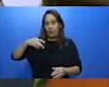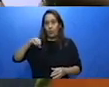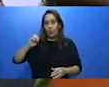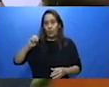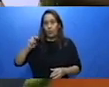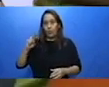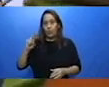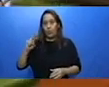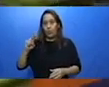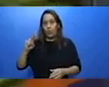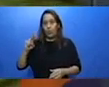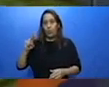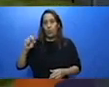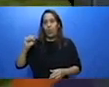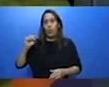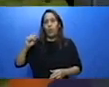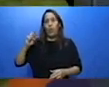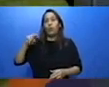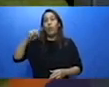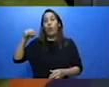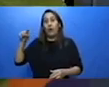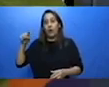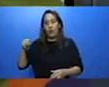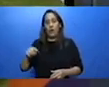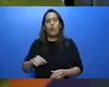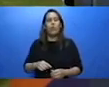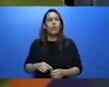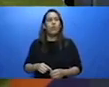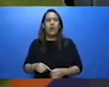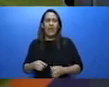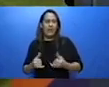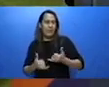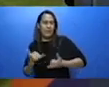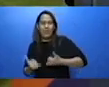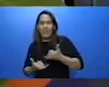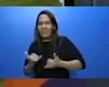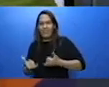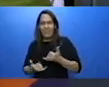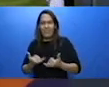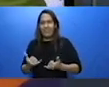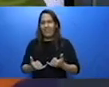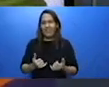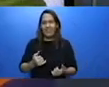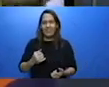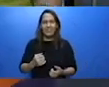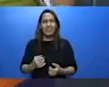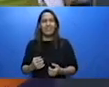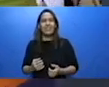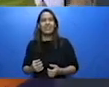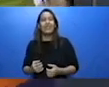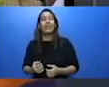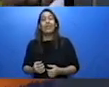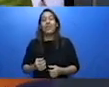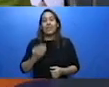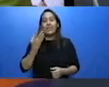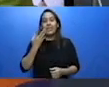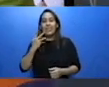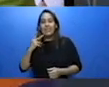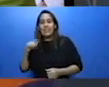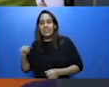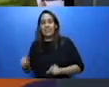besteiras. Besteiras, o que é? Coisinha à toa que a gente fala, né? Ah, fiz uma coisinha à toa,